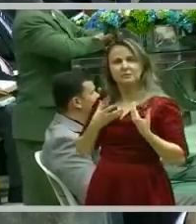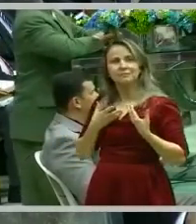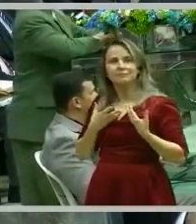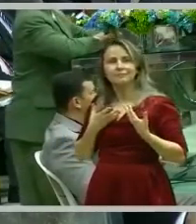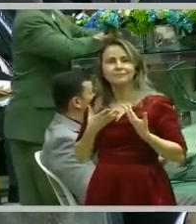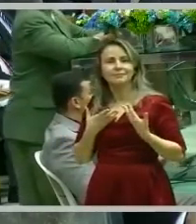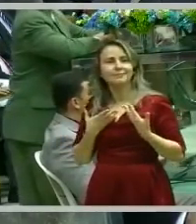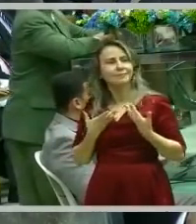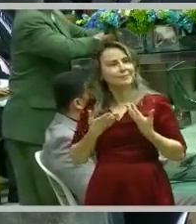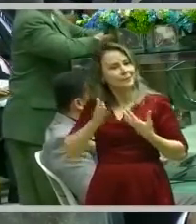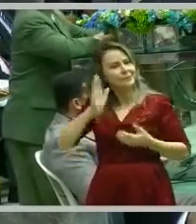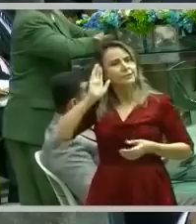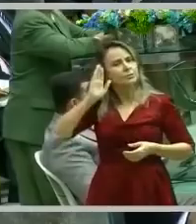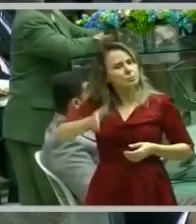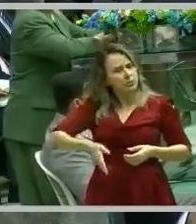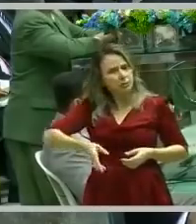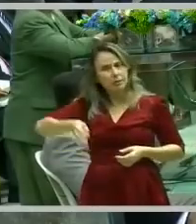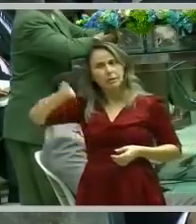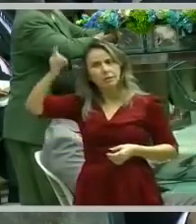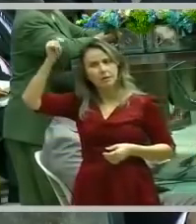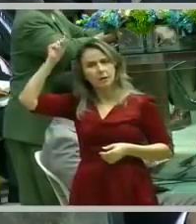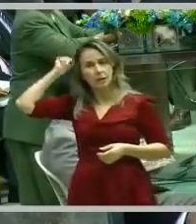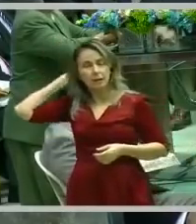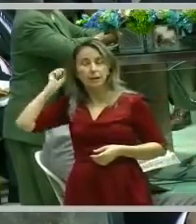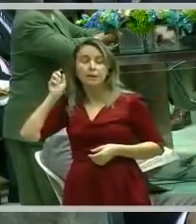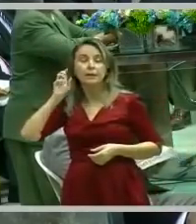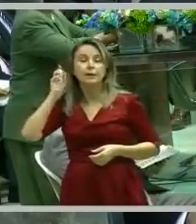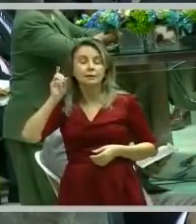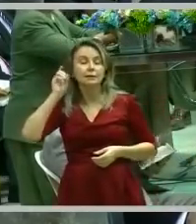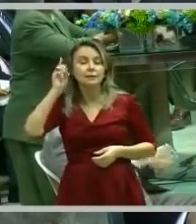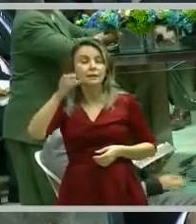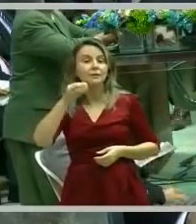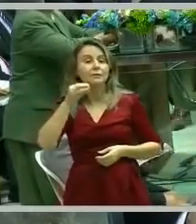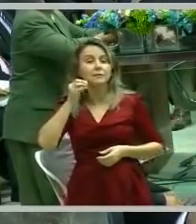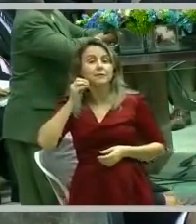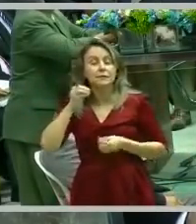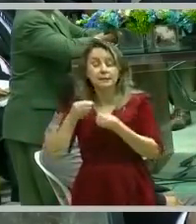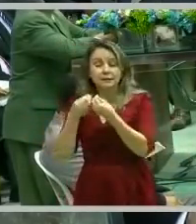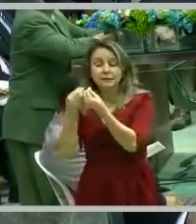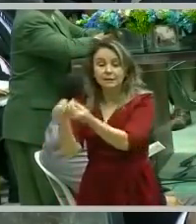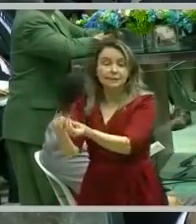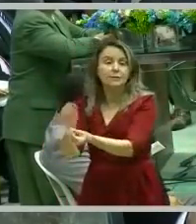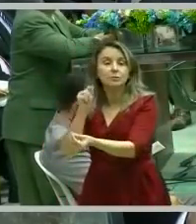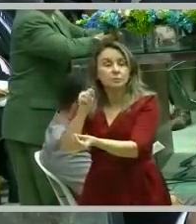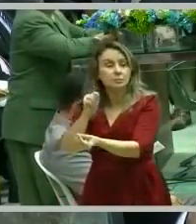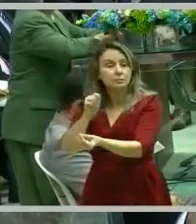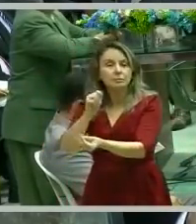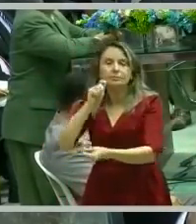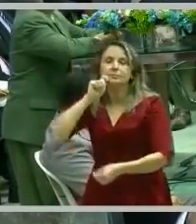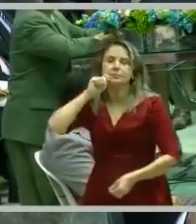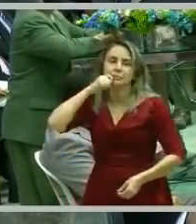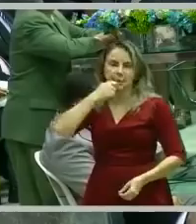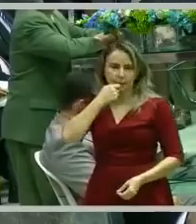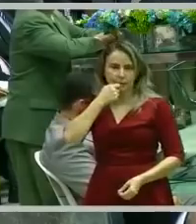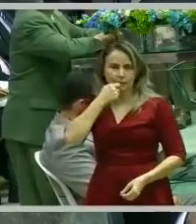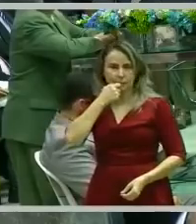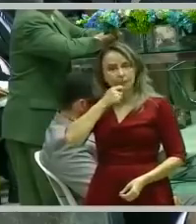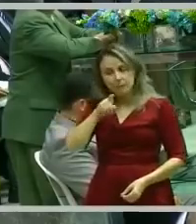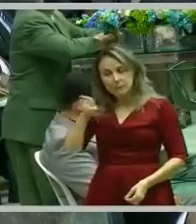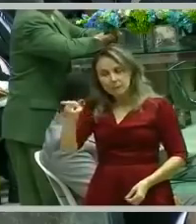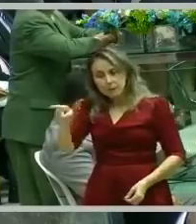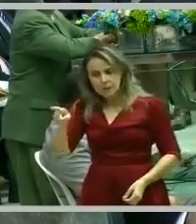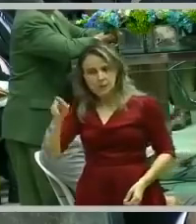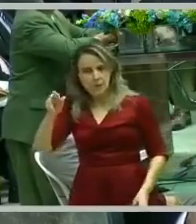velho. Olha aqui. Davi veio trazer o que para seus irmãos? Me ajude a pregar. Veio trazer o que? E o infeliz do